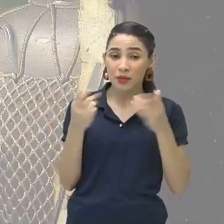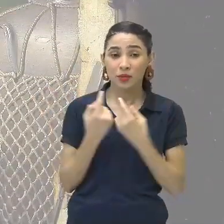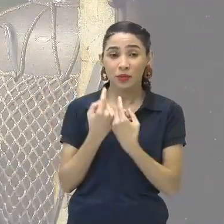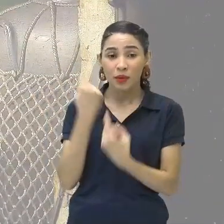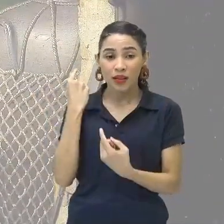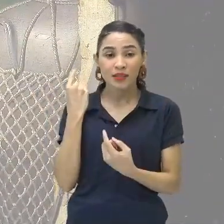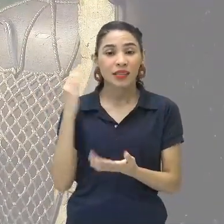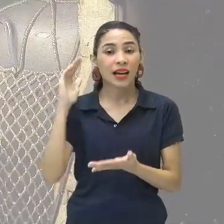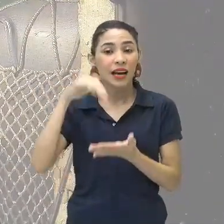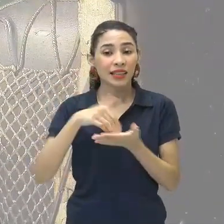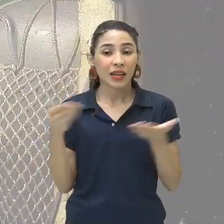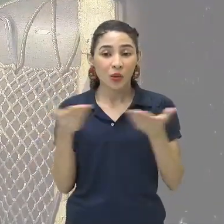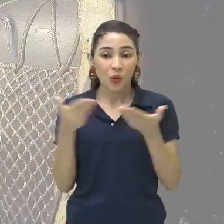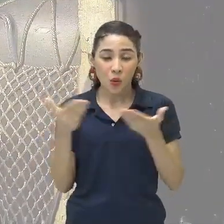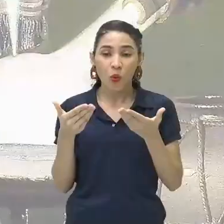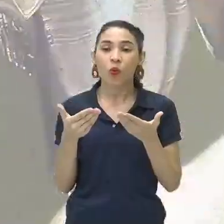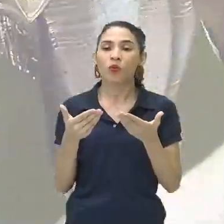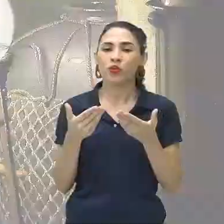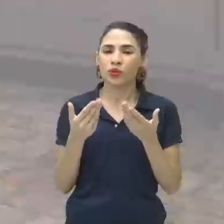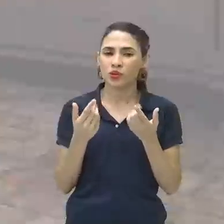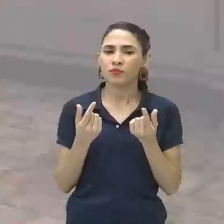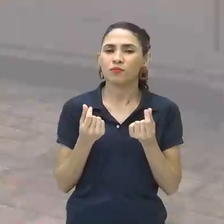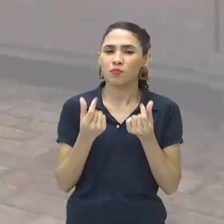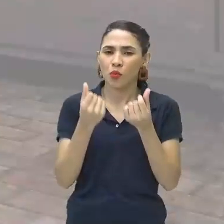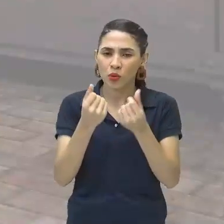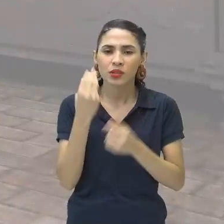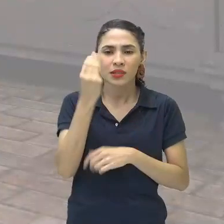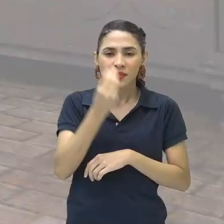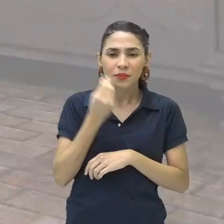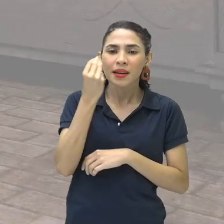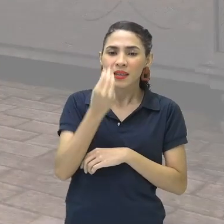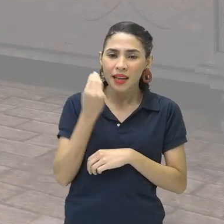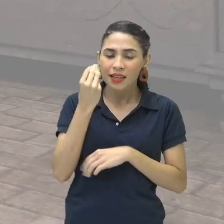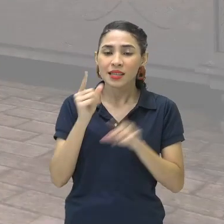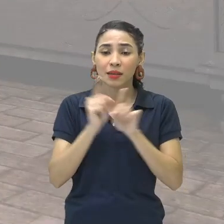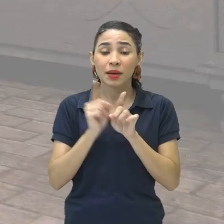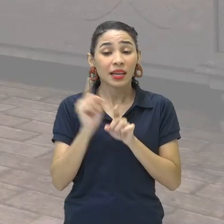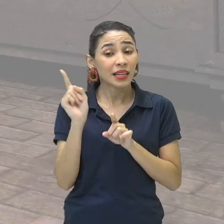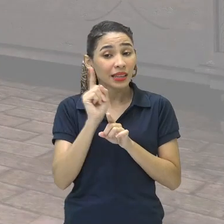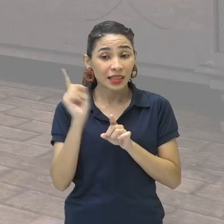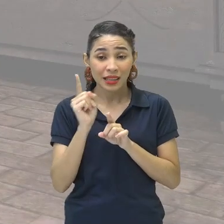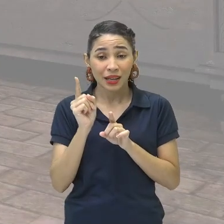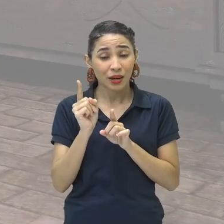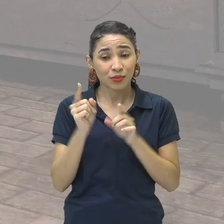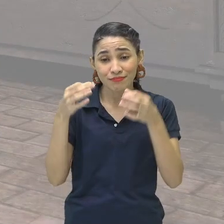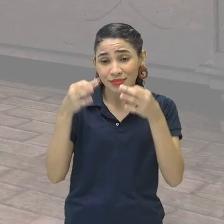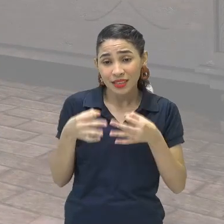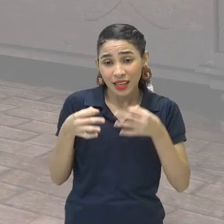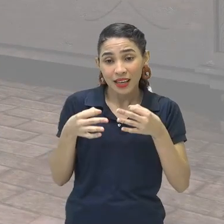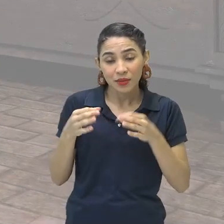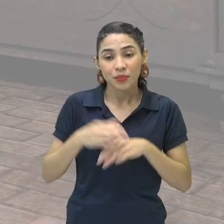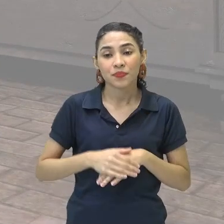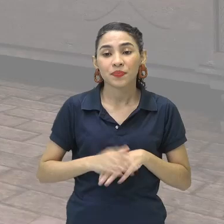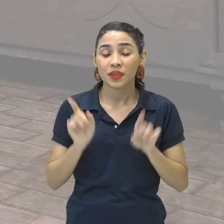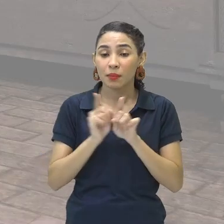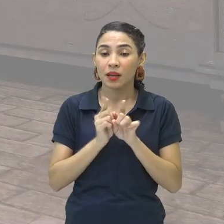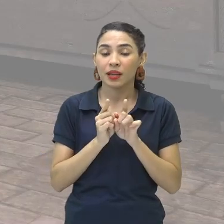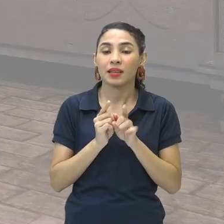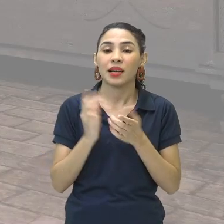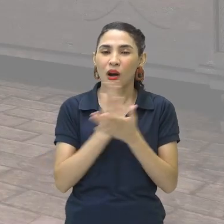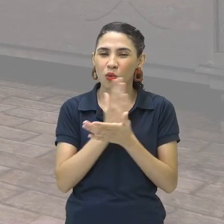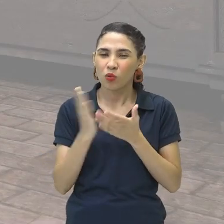Até hoje, por mais que muitos dos seus experimentos não tenham dado certos e muitas das